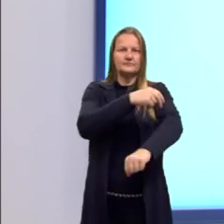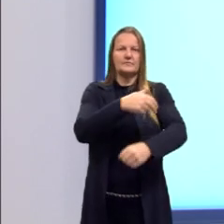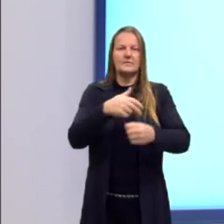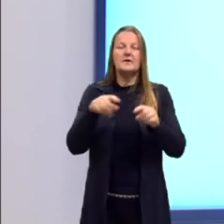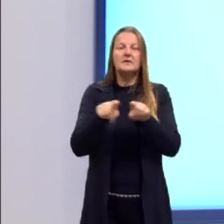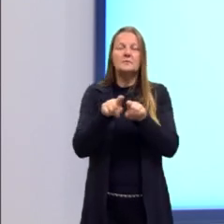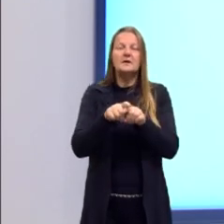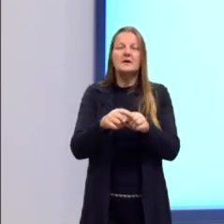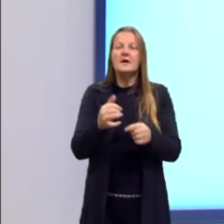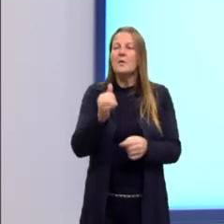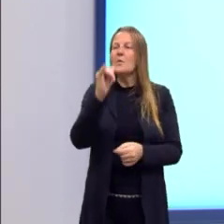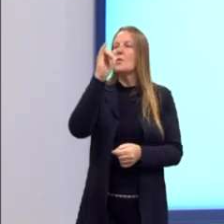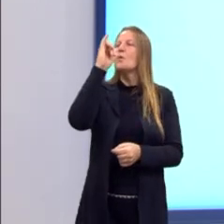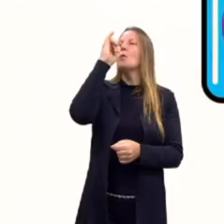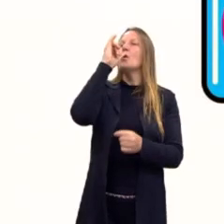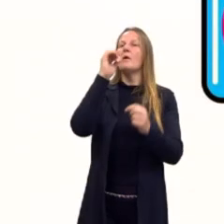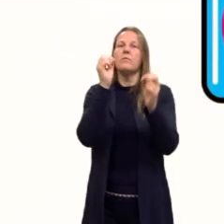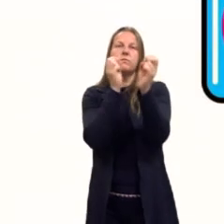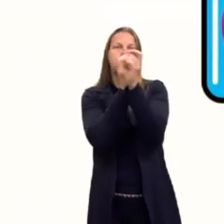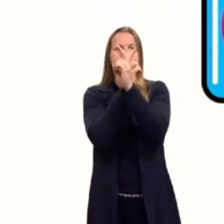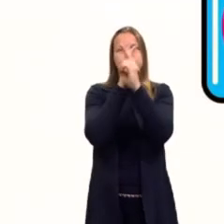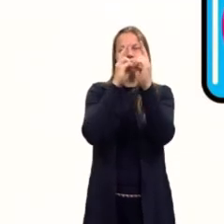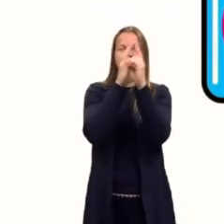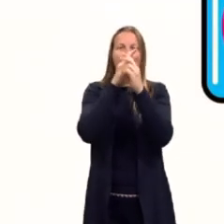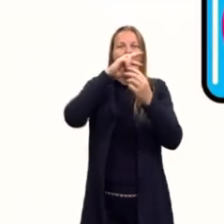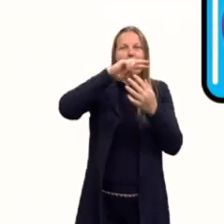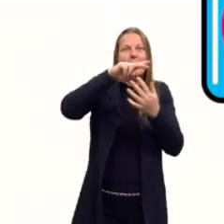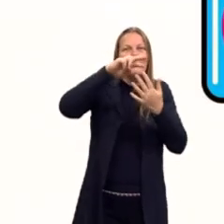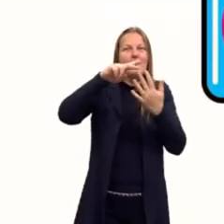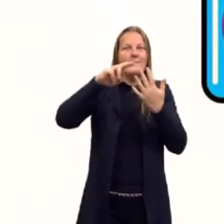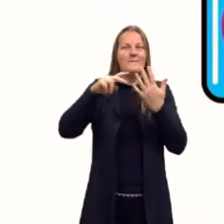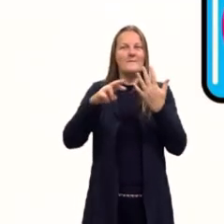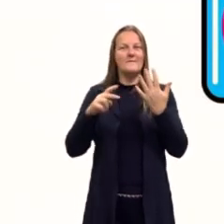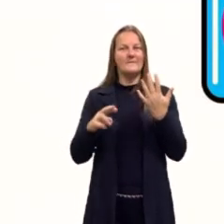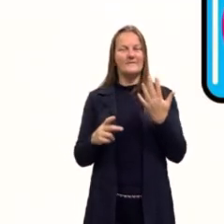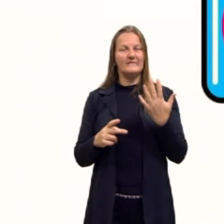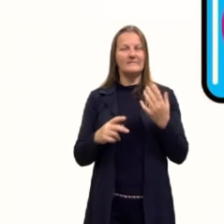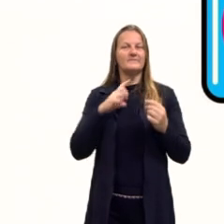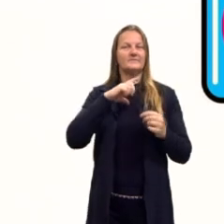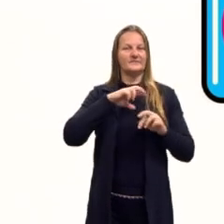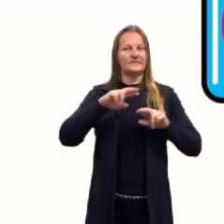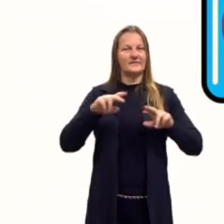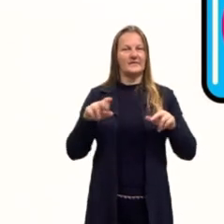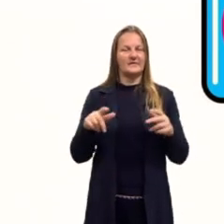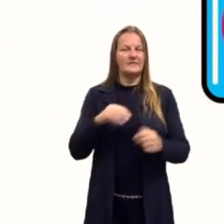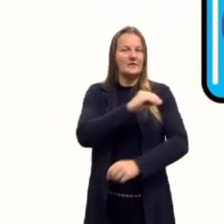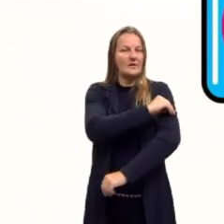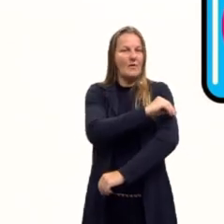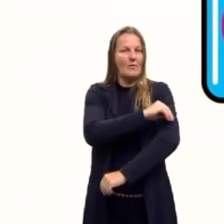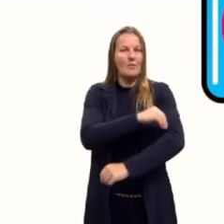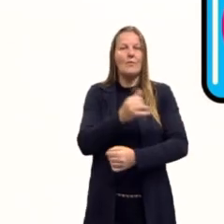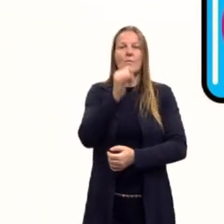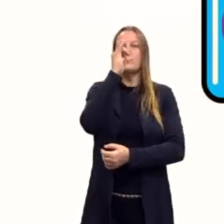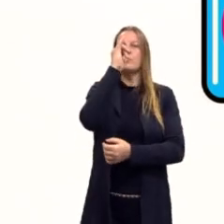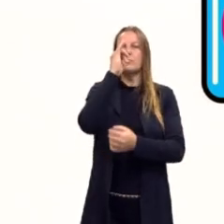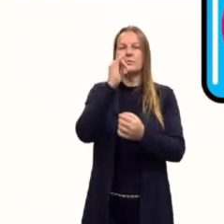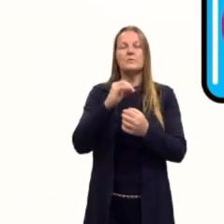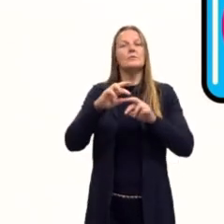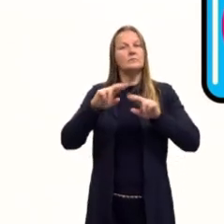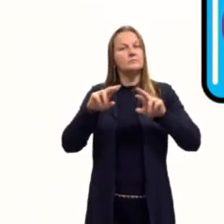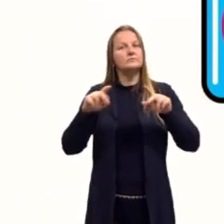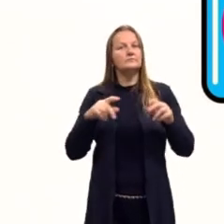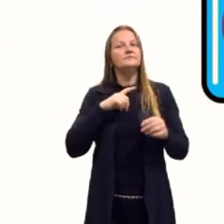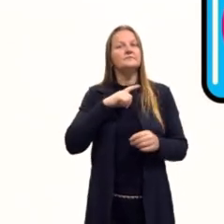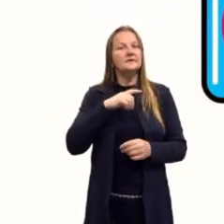o álcool das bebidas né E aí sim tem uma variedade muitas variedades tipos de bebidas então todos